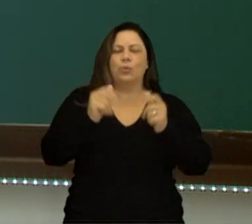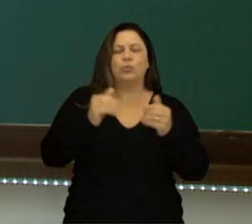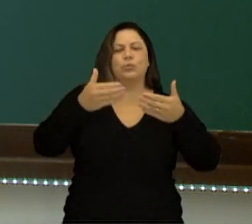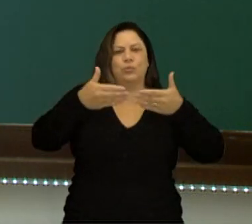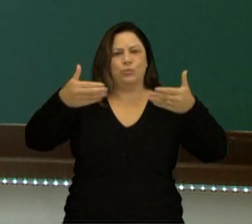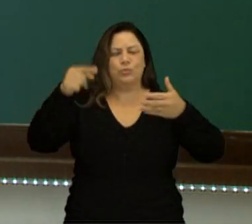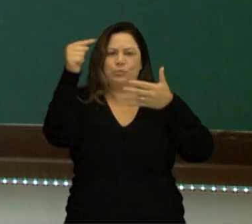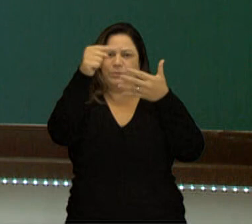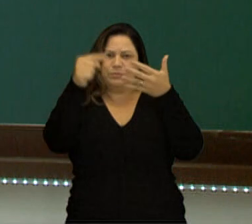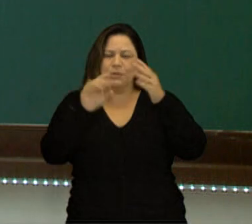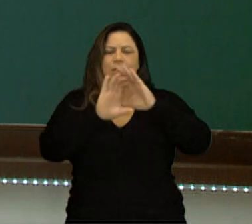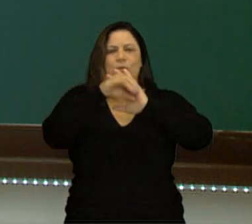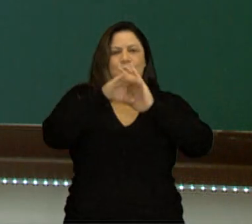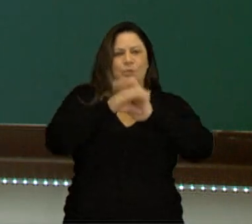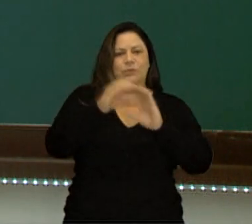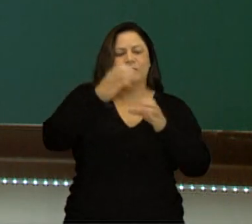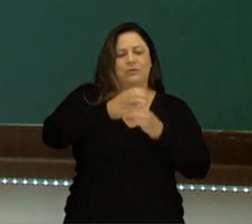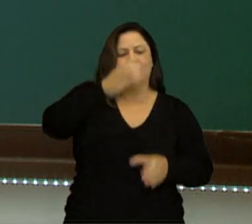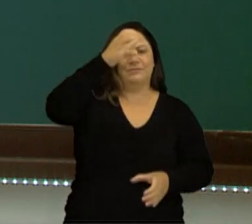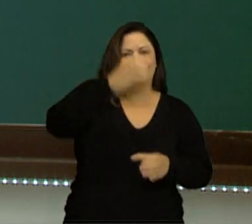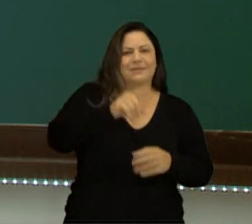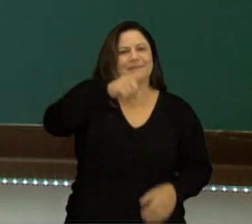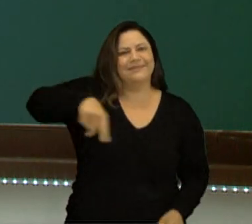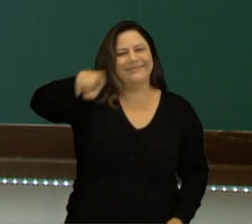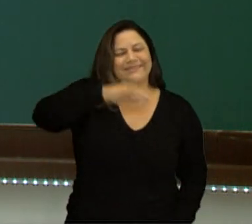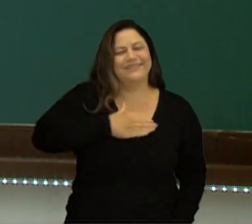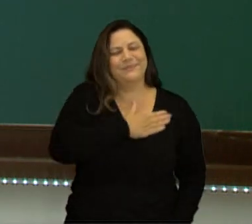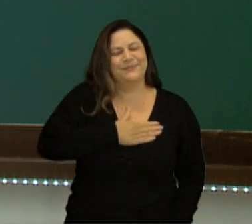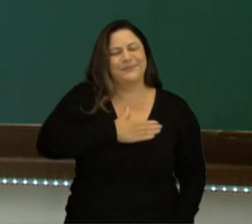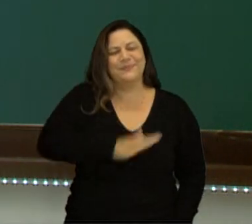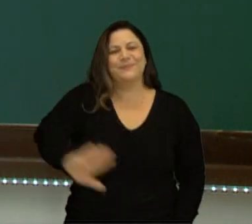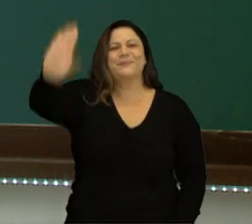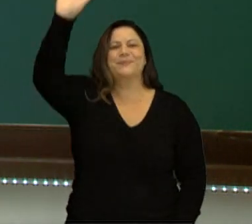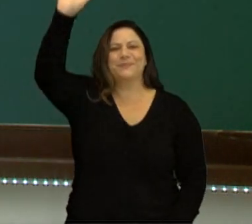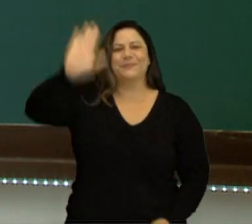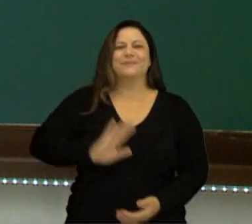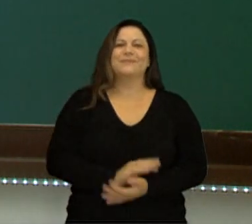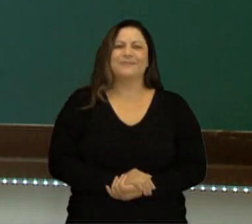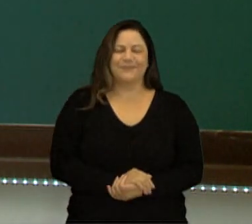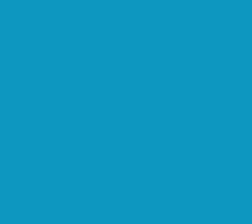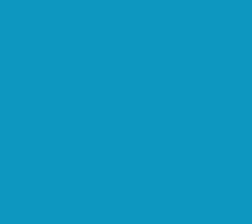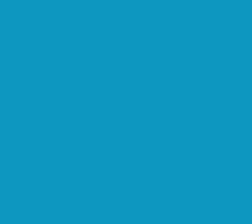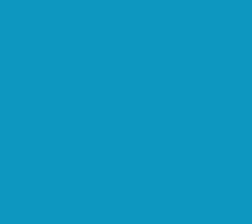os conceitos de cilindro. Espero que vocês tenham gostado e até breve.